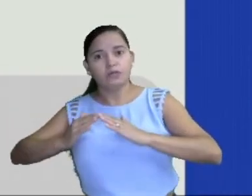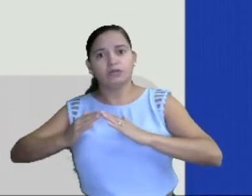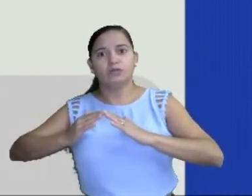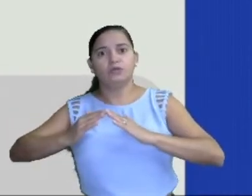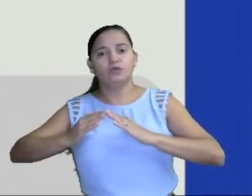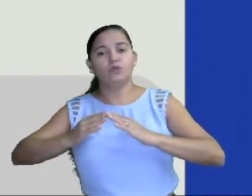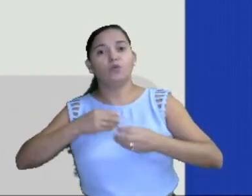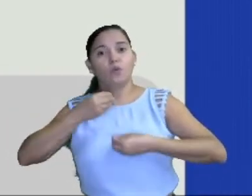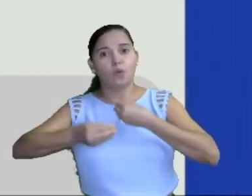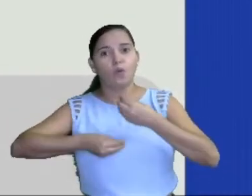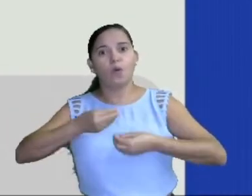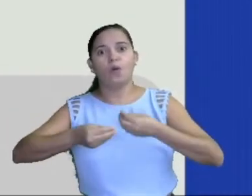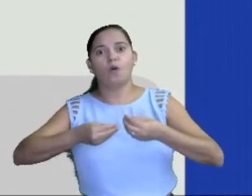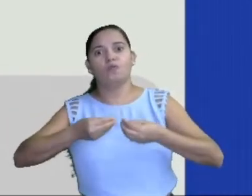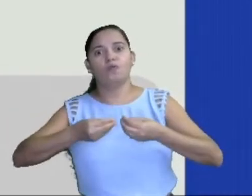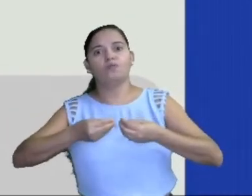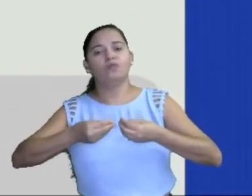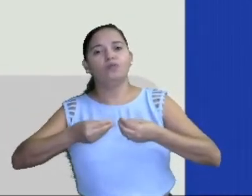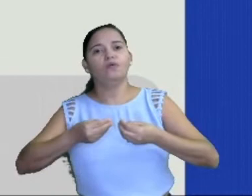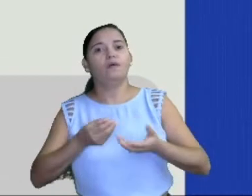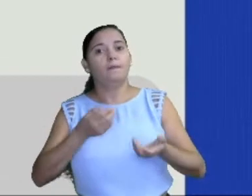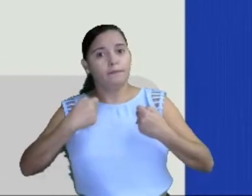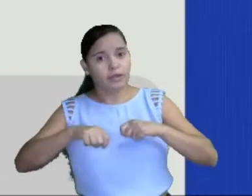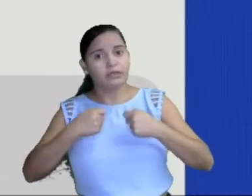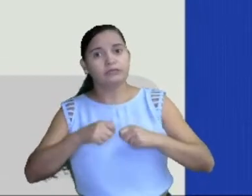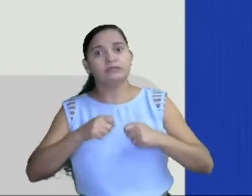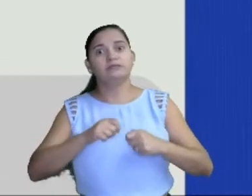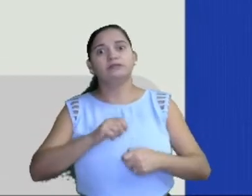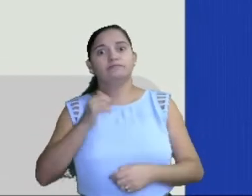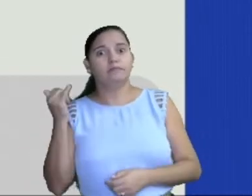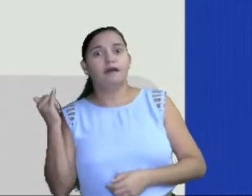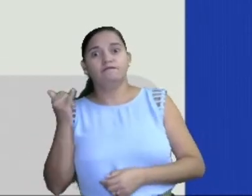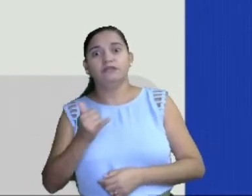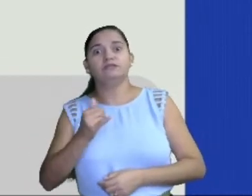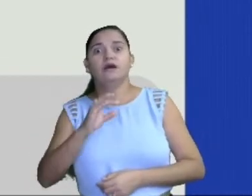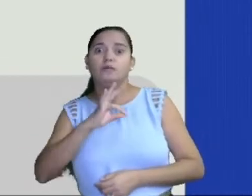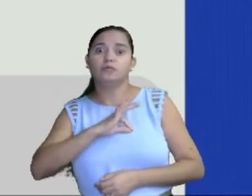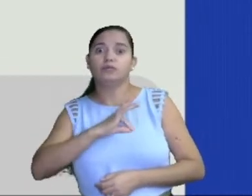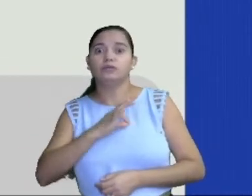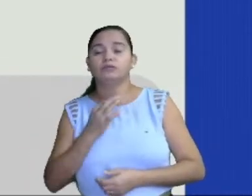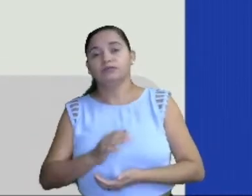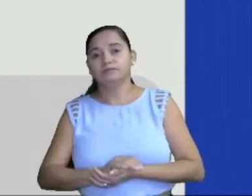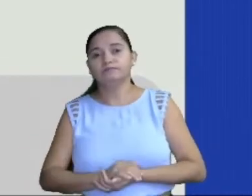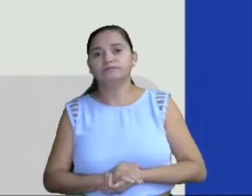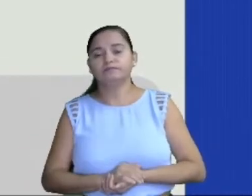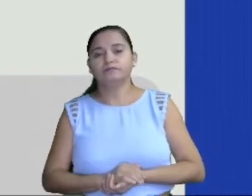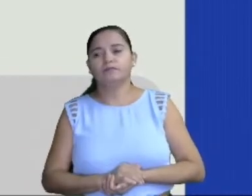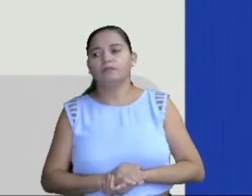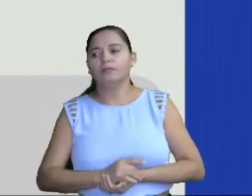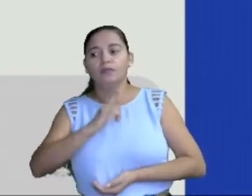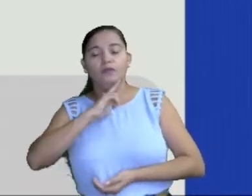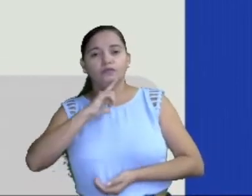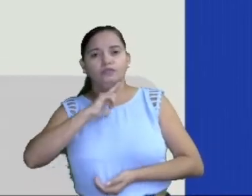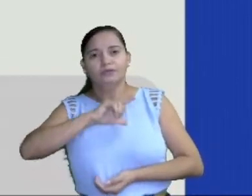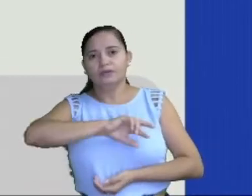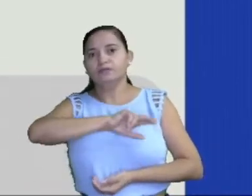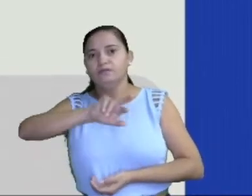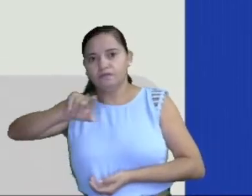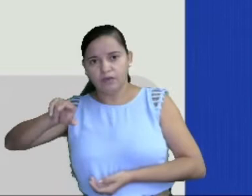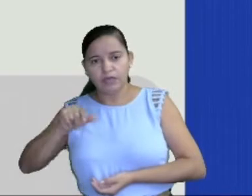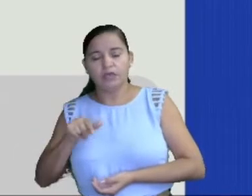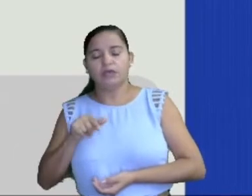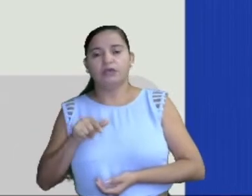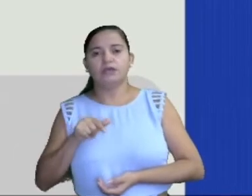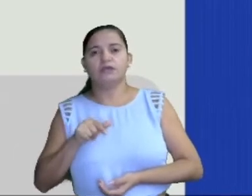movimentação na escola, que entre em contato com a Secretaria ou a Polícia Militar. Nós já tivemos várias invasões